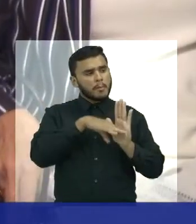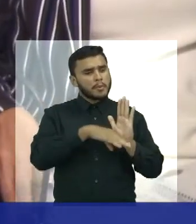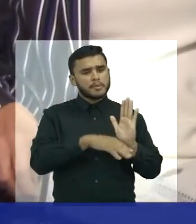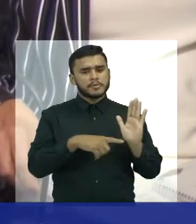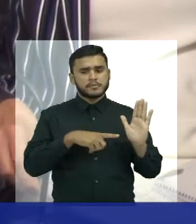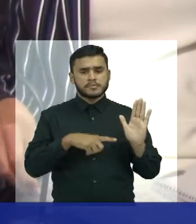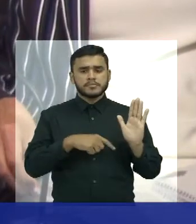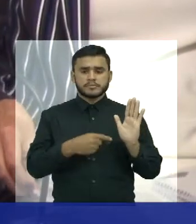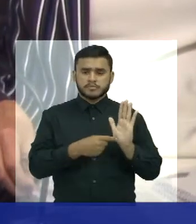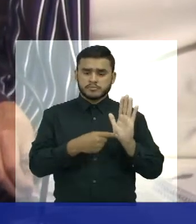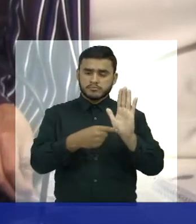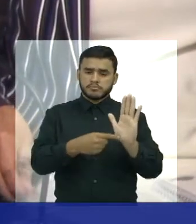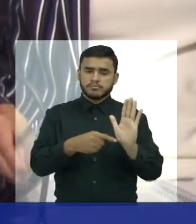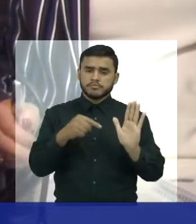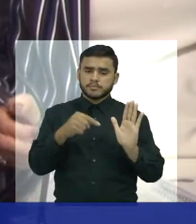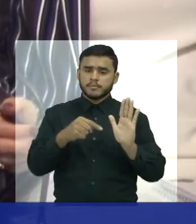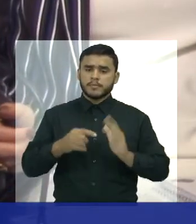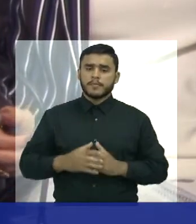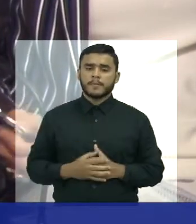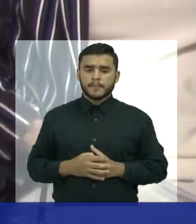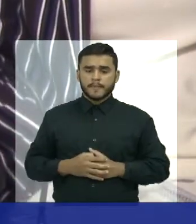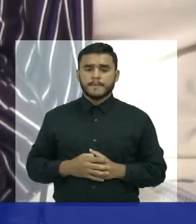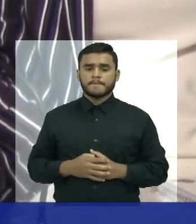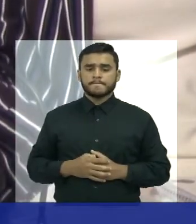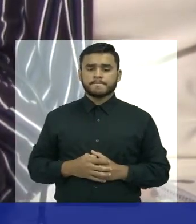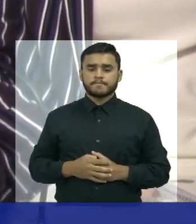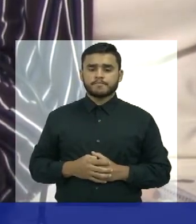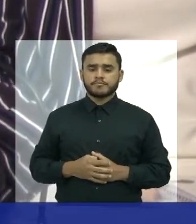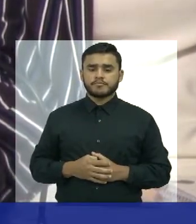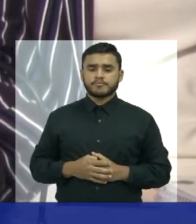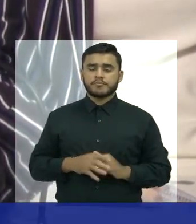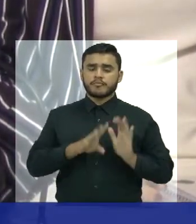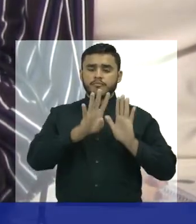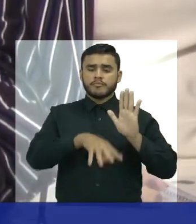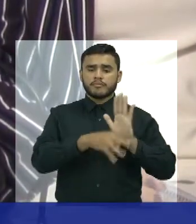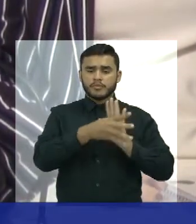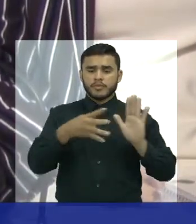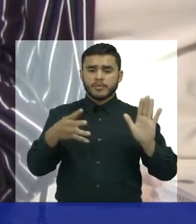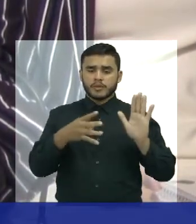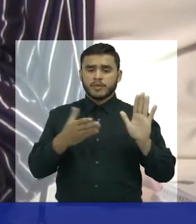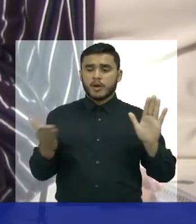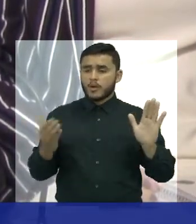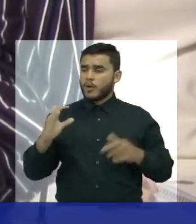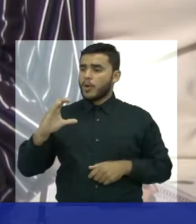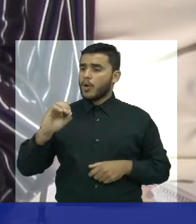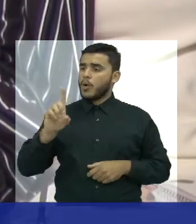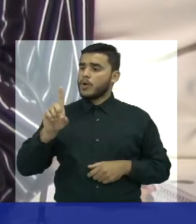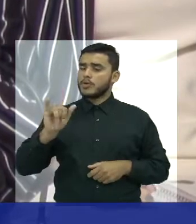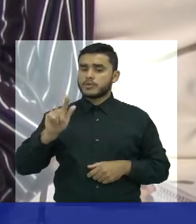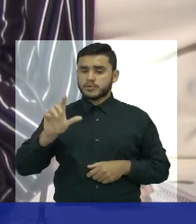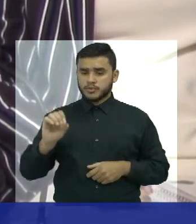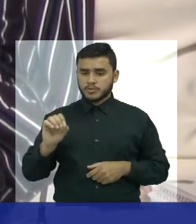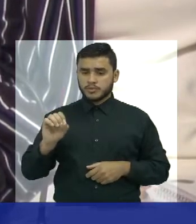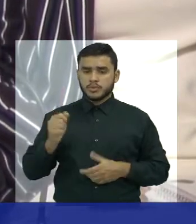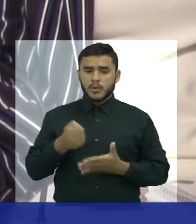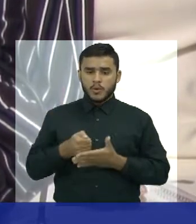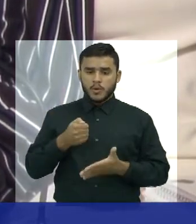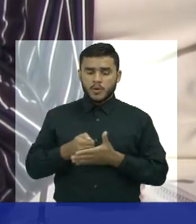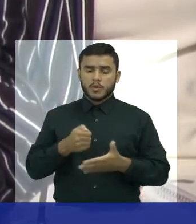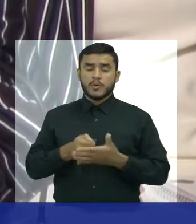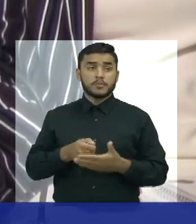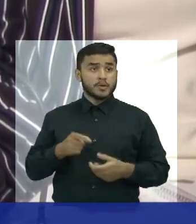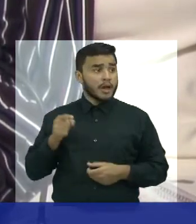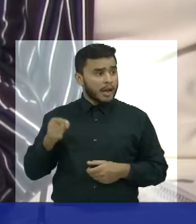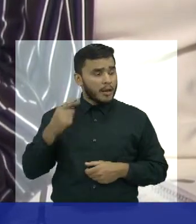uma maneira geral também, lá na tabela. Esse código não se destina apenas ao cumprimento de obrigações por